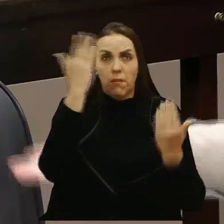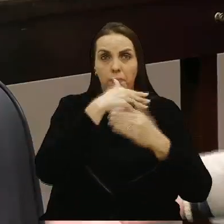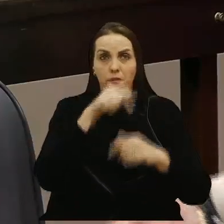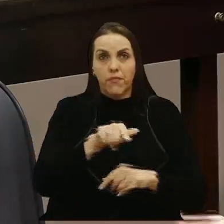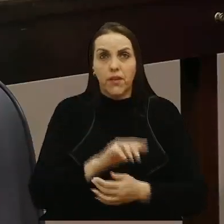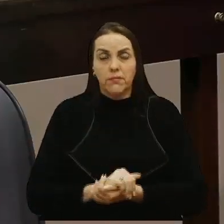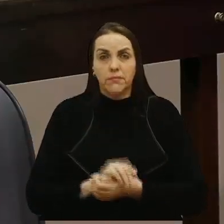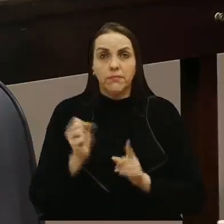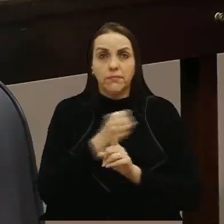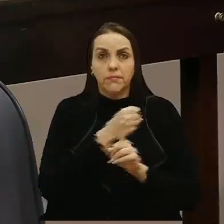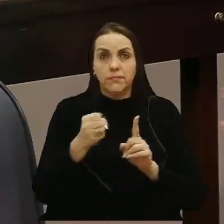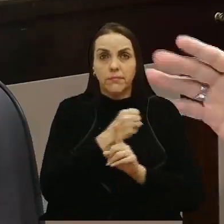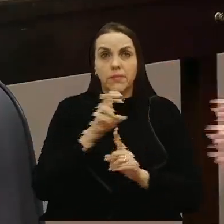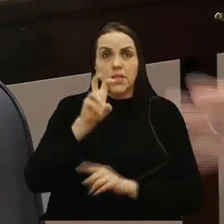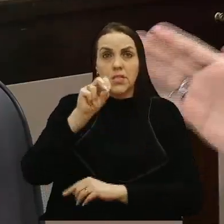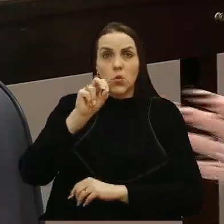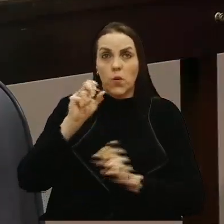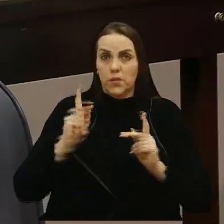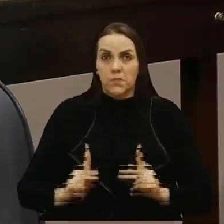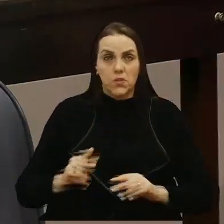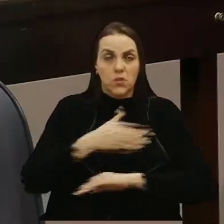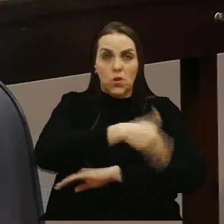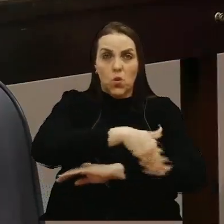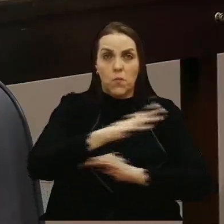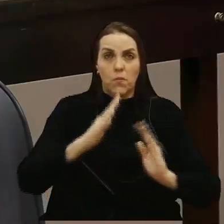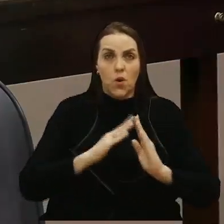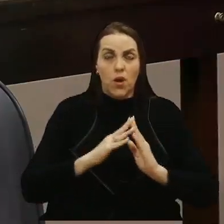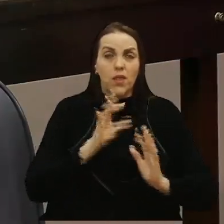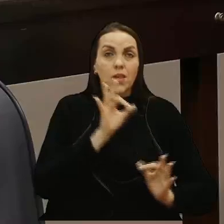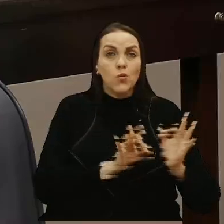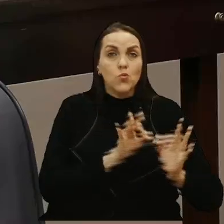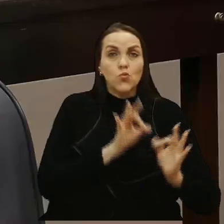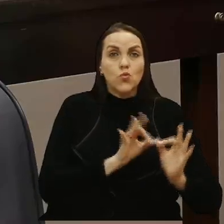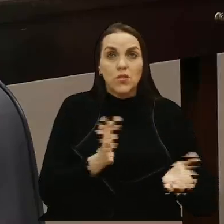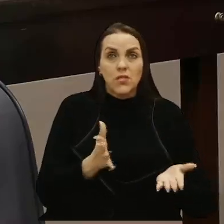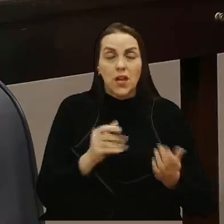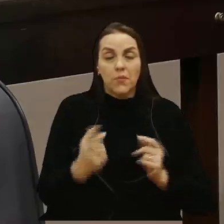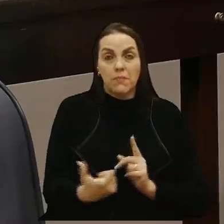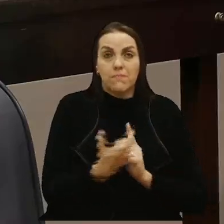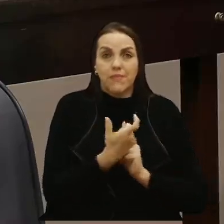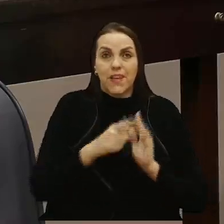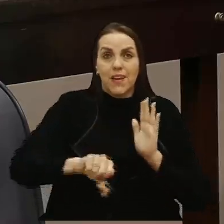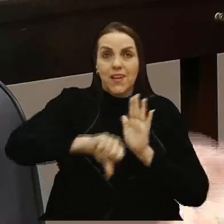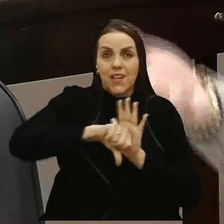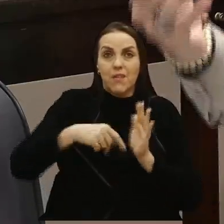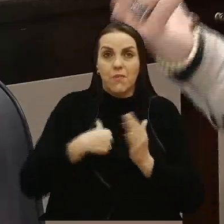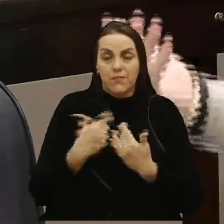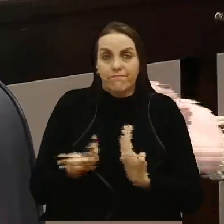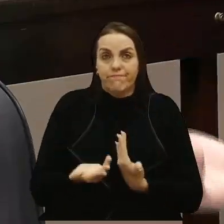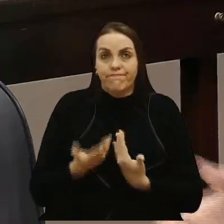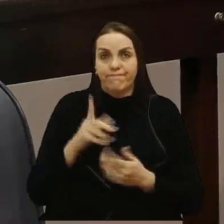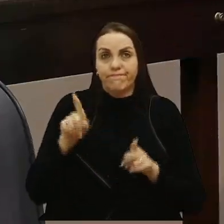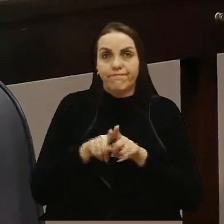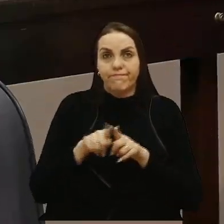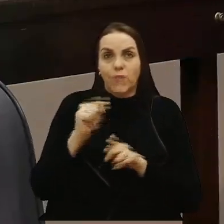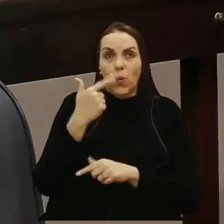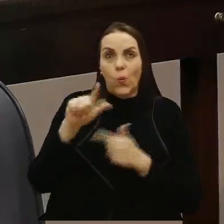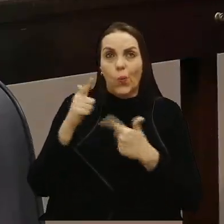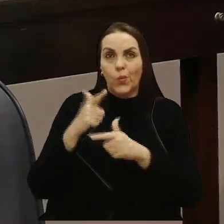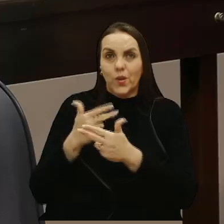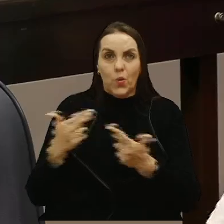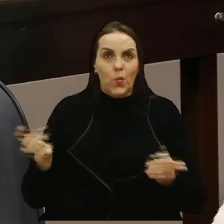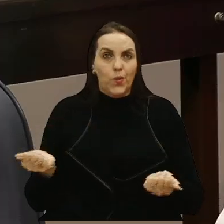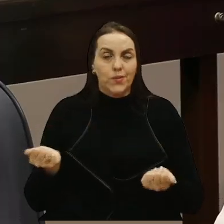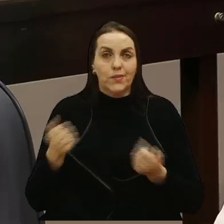que a gente agrediu 50 moradores de rua e beleza, e o judiciário decide, porque ali está me imputando um crime, né? Como a gente teve outras situações e tal, mas aí a